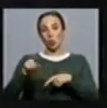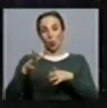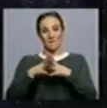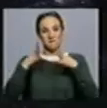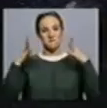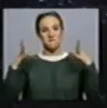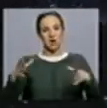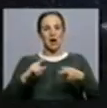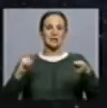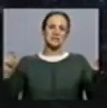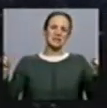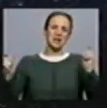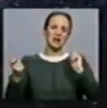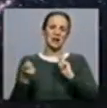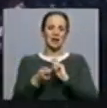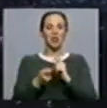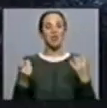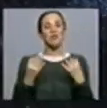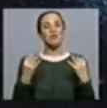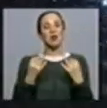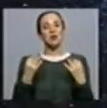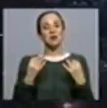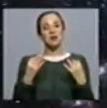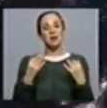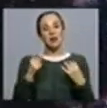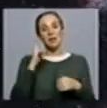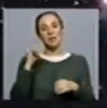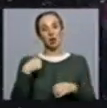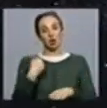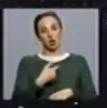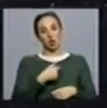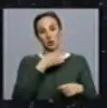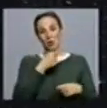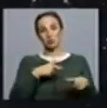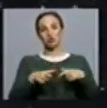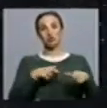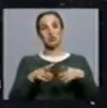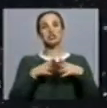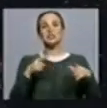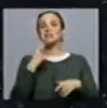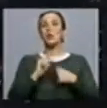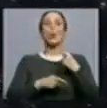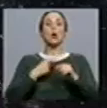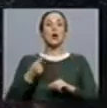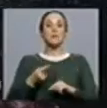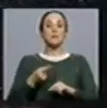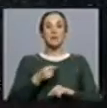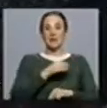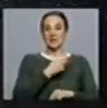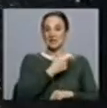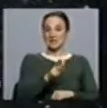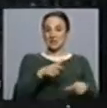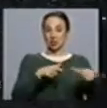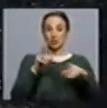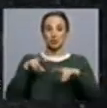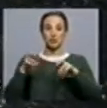isto altera por inteiro aquele censo que nós já tínhamos de estrelas gigantes, que dizia que em 100 estrelas só encontramos